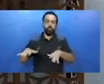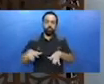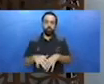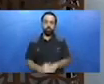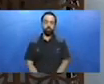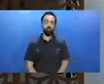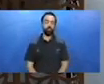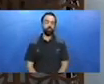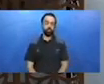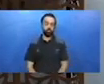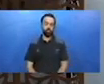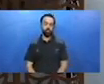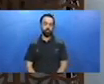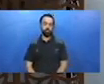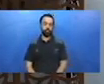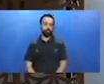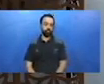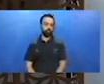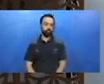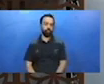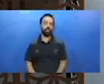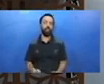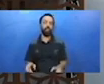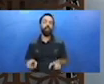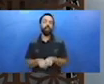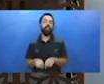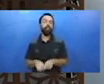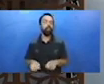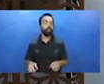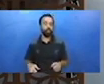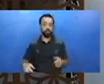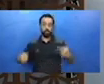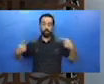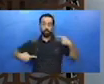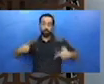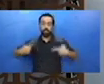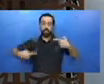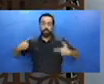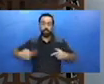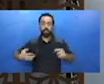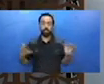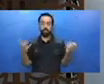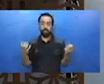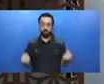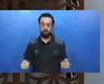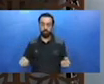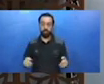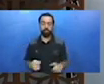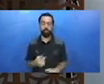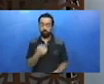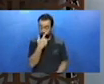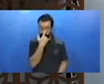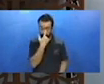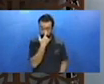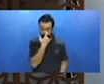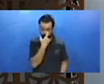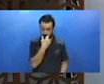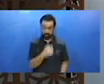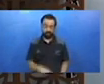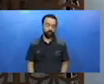nadar, você pode transformar isso numa competição esportiva ou numa prática esportiva que a gente chama de natação.